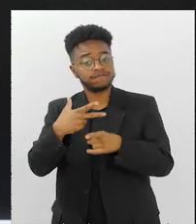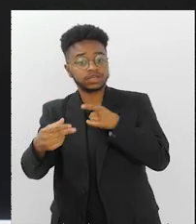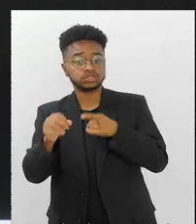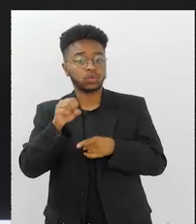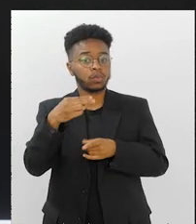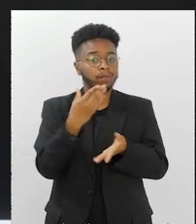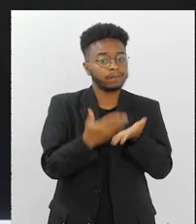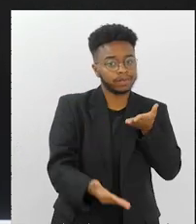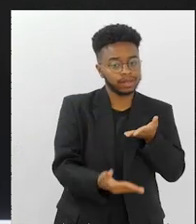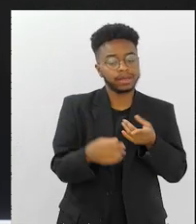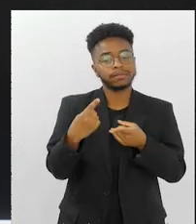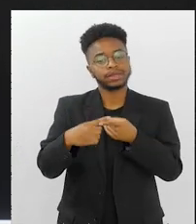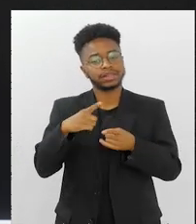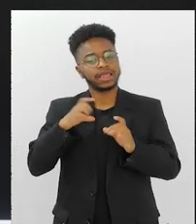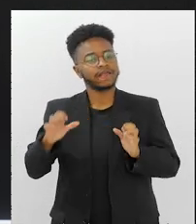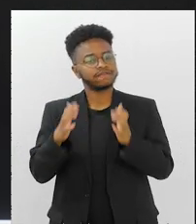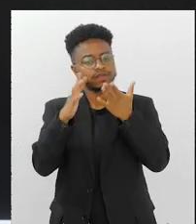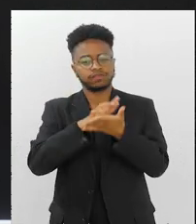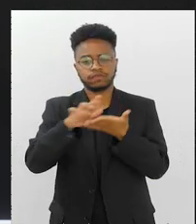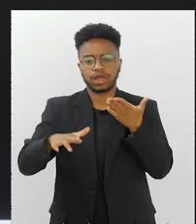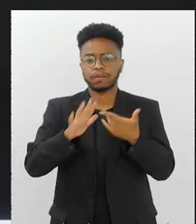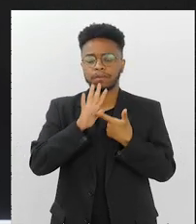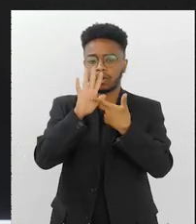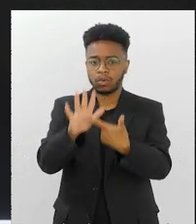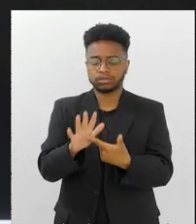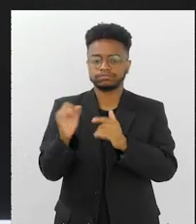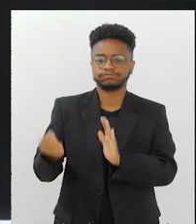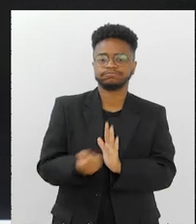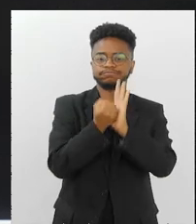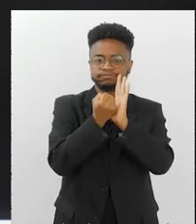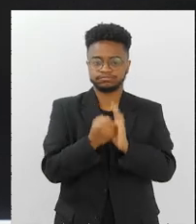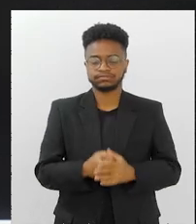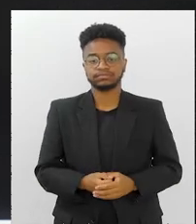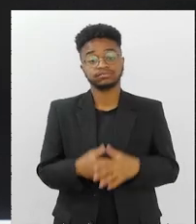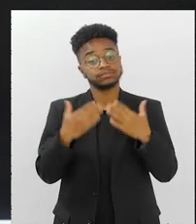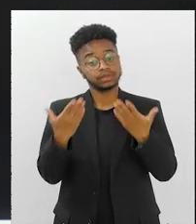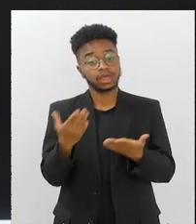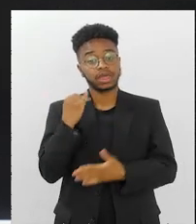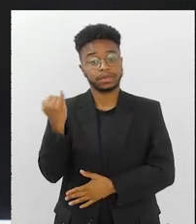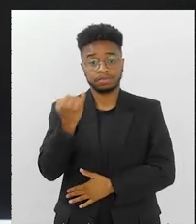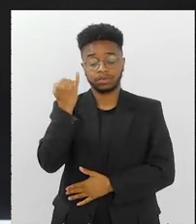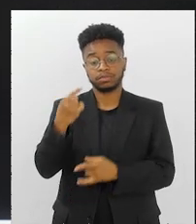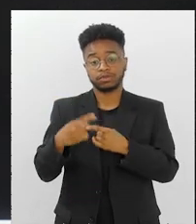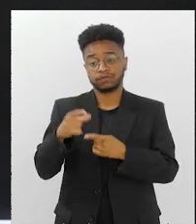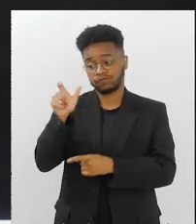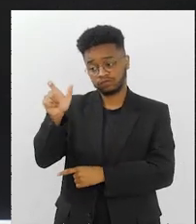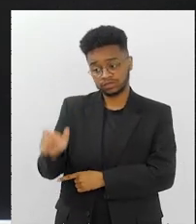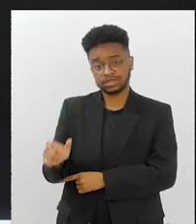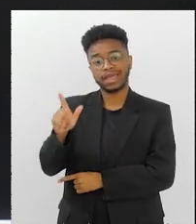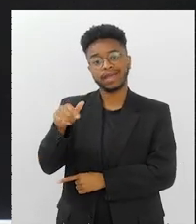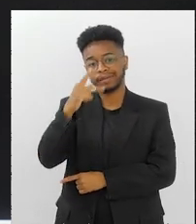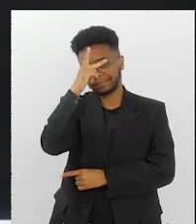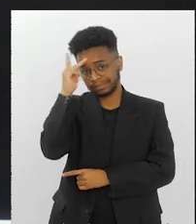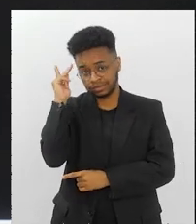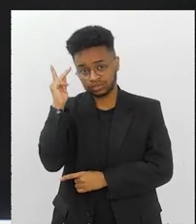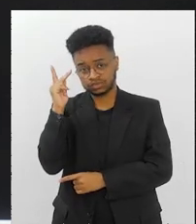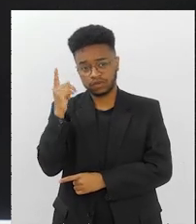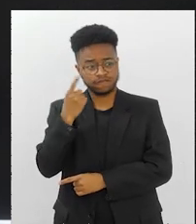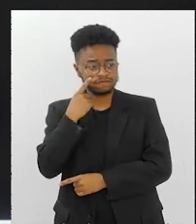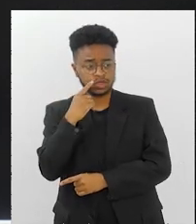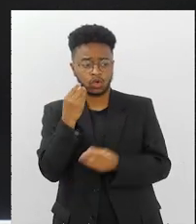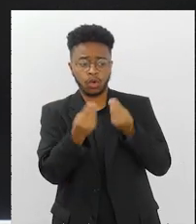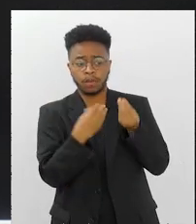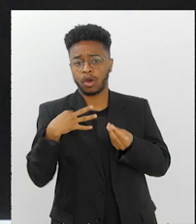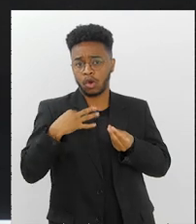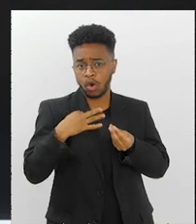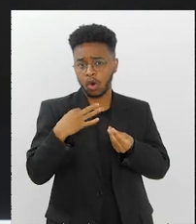de uma escola de samba né Nós temos muitos exemplos desses né que marcaram muito né então é importante isso se você é essa pessoa que vai ver